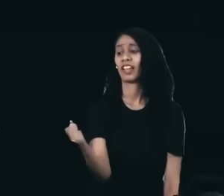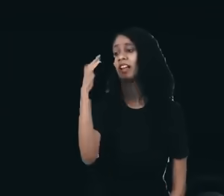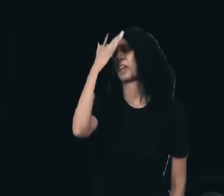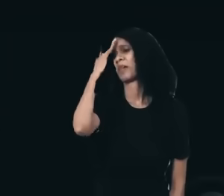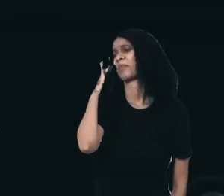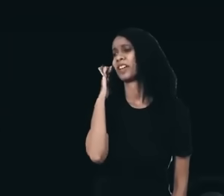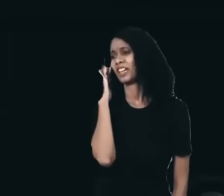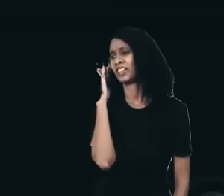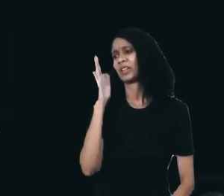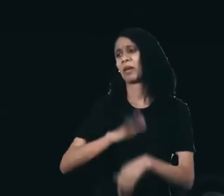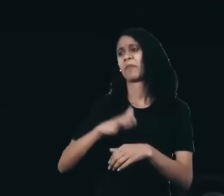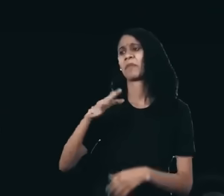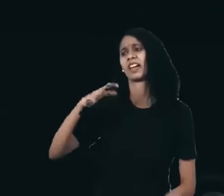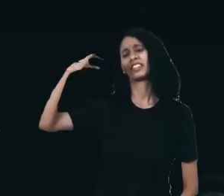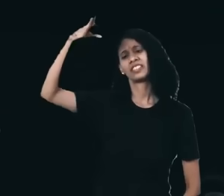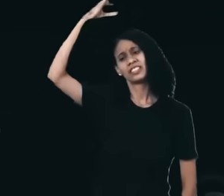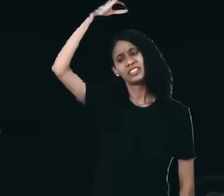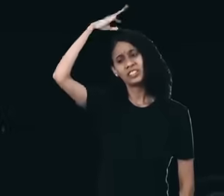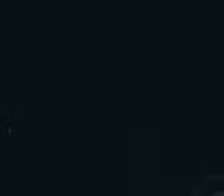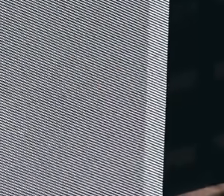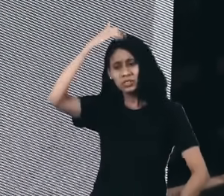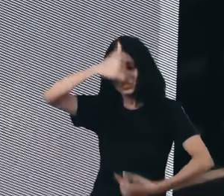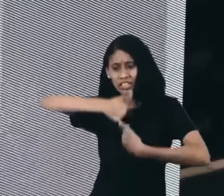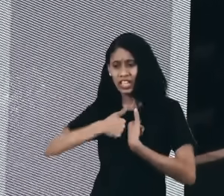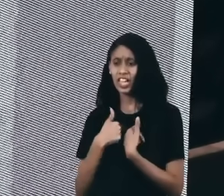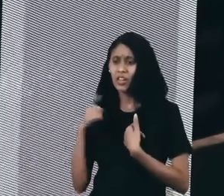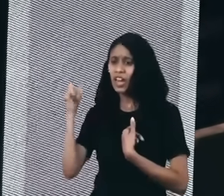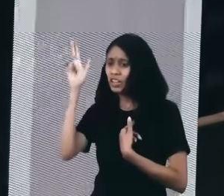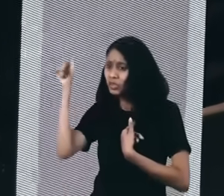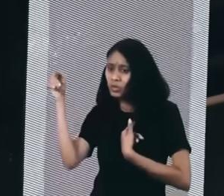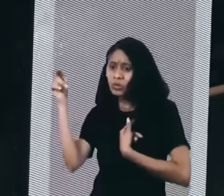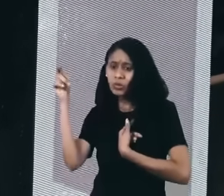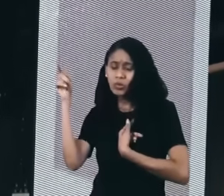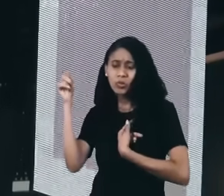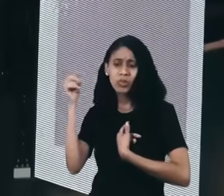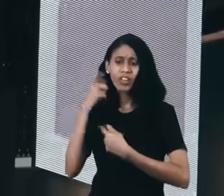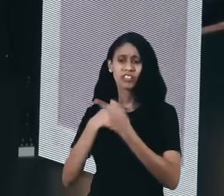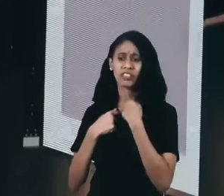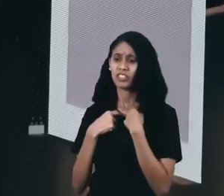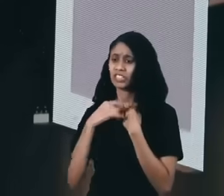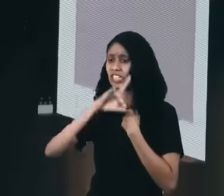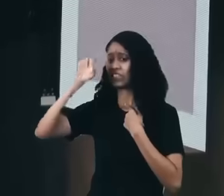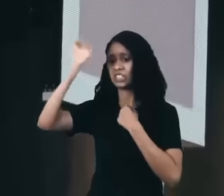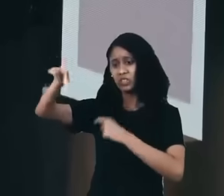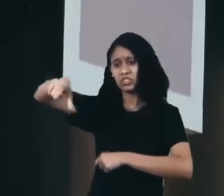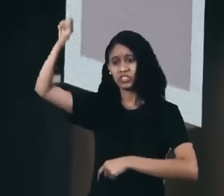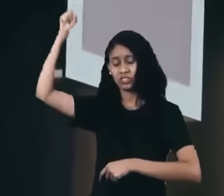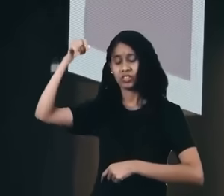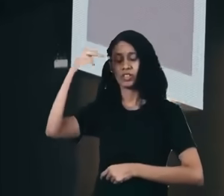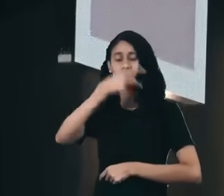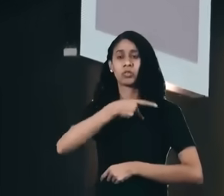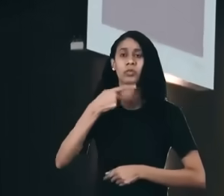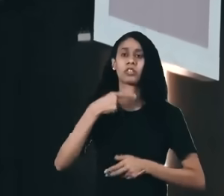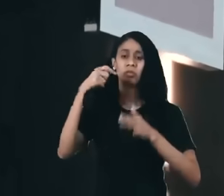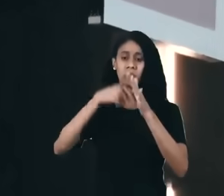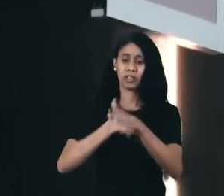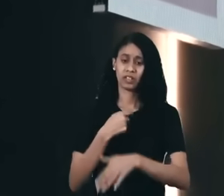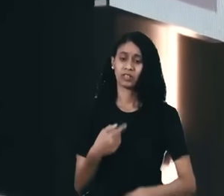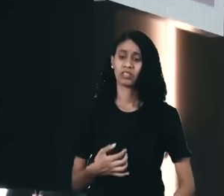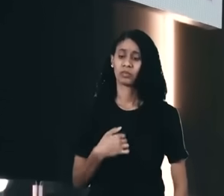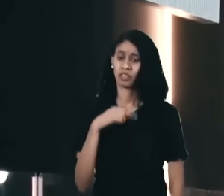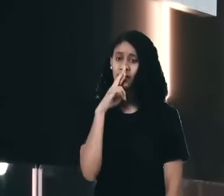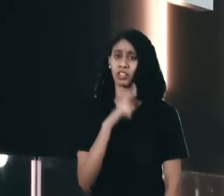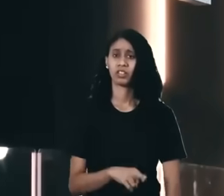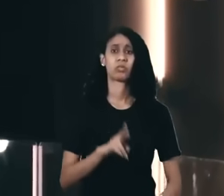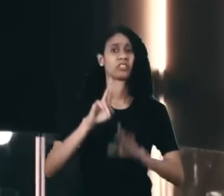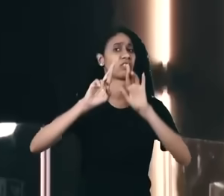mais espiritual que eu. Ela nunca desejou, mas Deus mesmo a escolheu. E quando o pastor perguntou para mim, a minha resposta